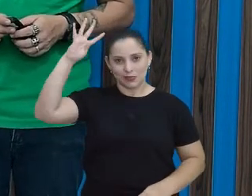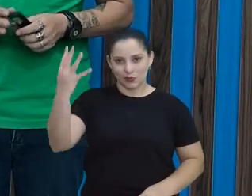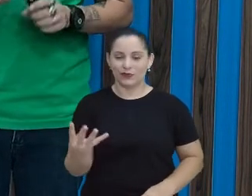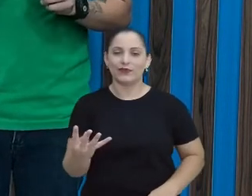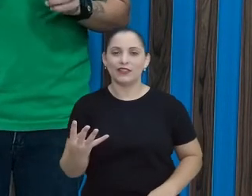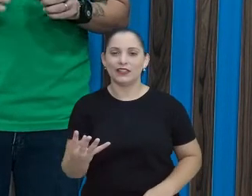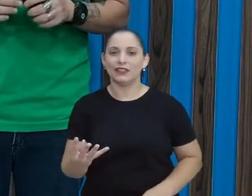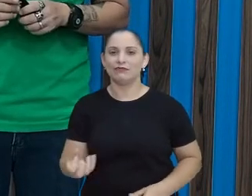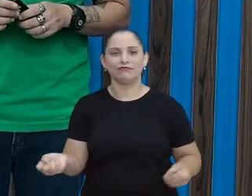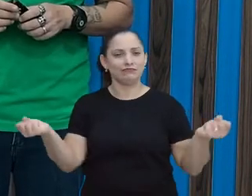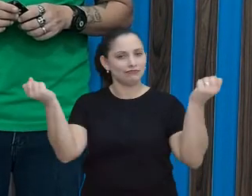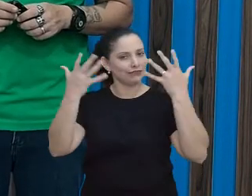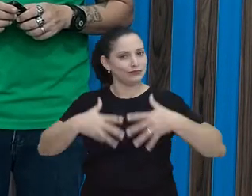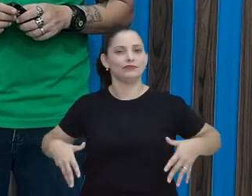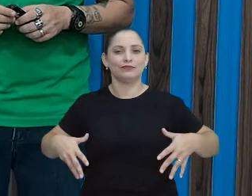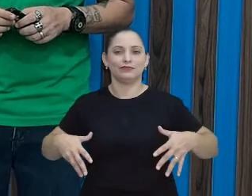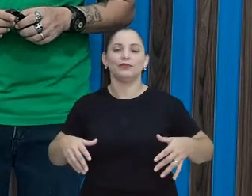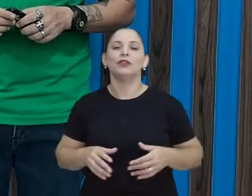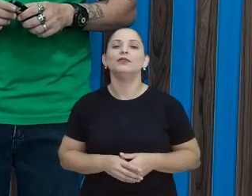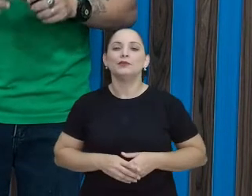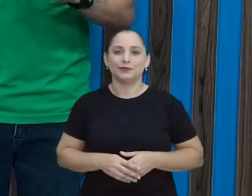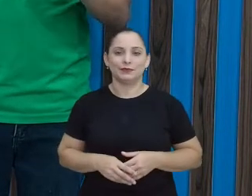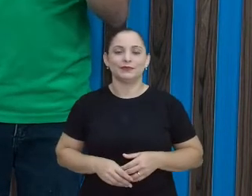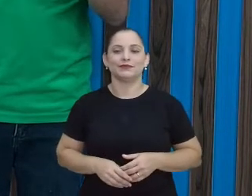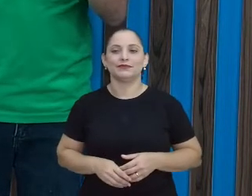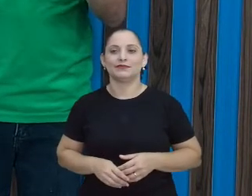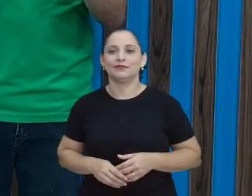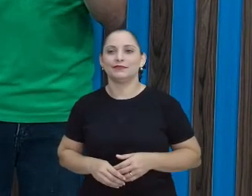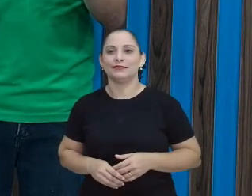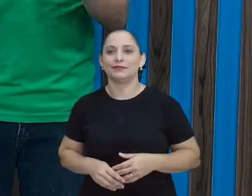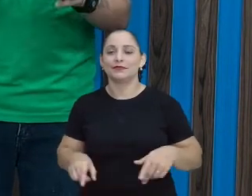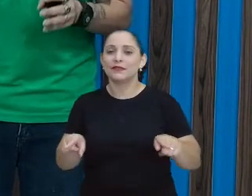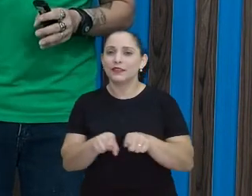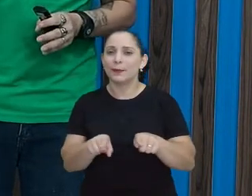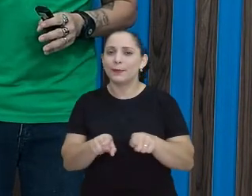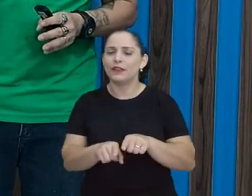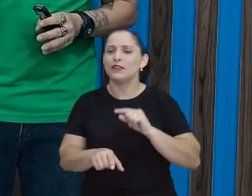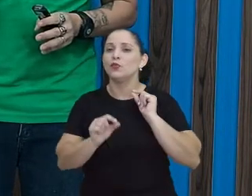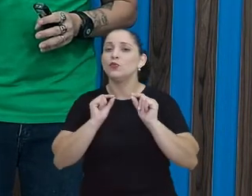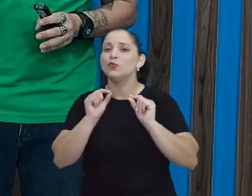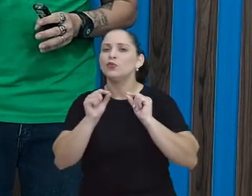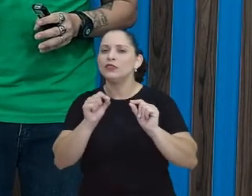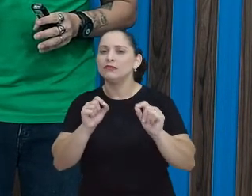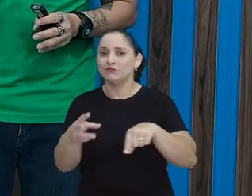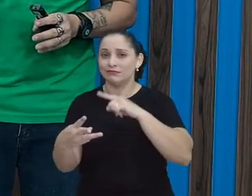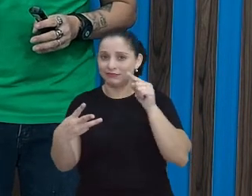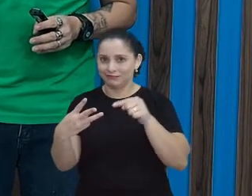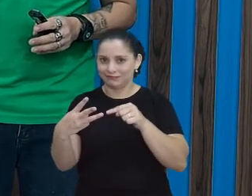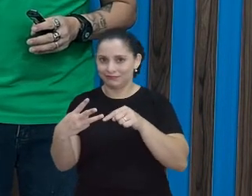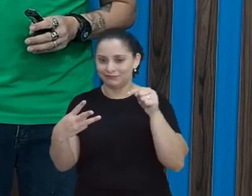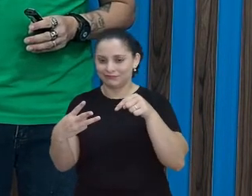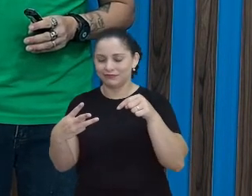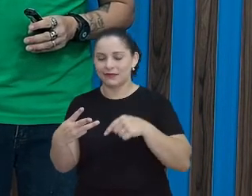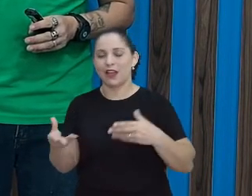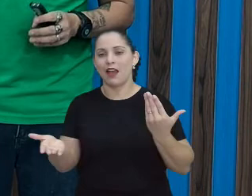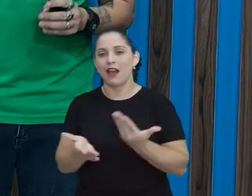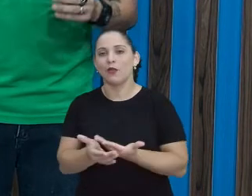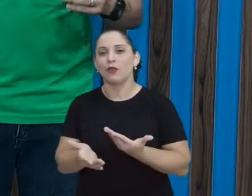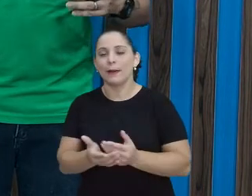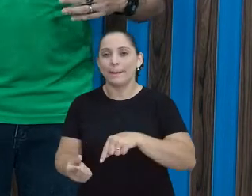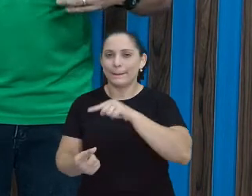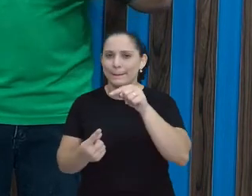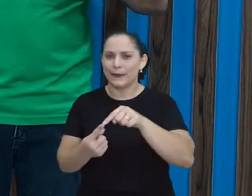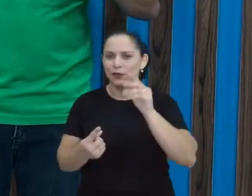equações de uma maneira bem tranquila, tá certo? E o outro ponto, lembra que a gente está no terceiro ponto dessa aula, né? O primeiro ponto